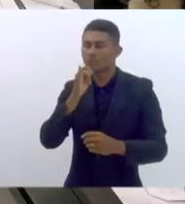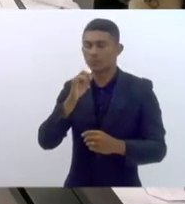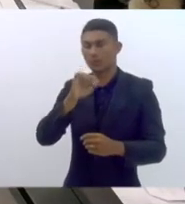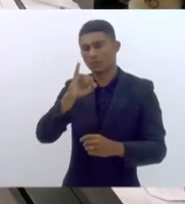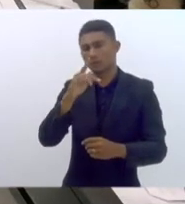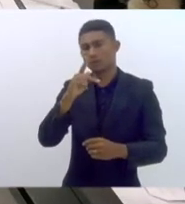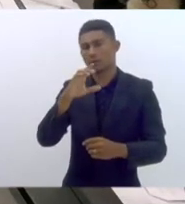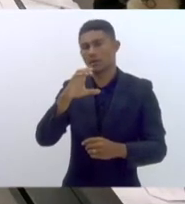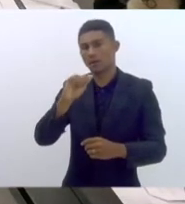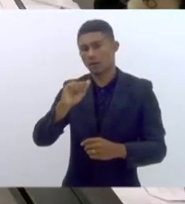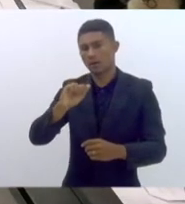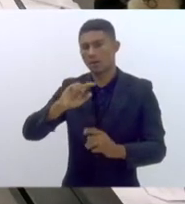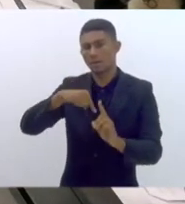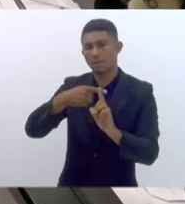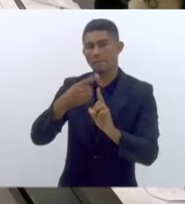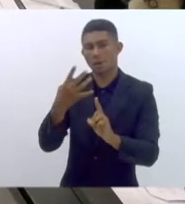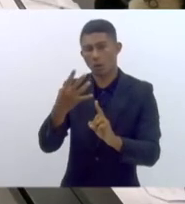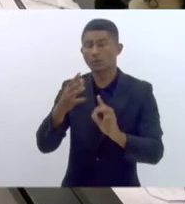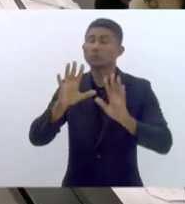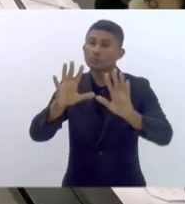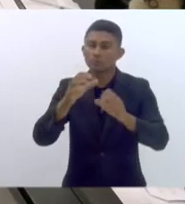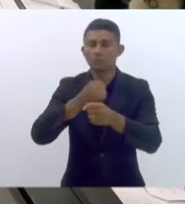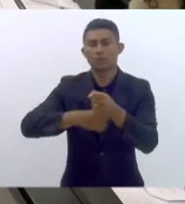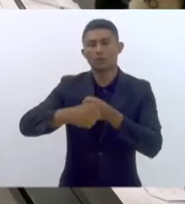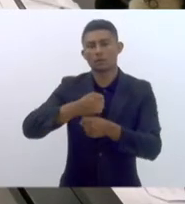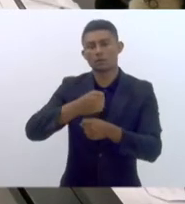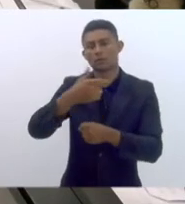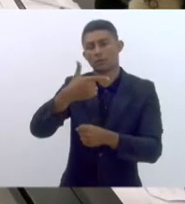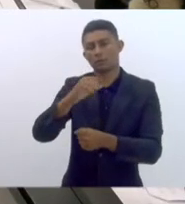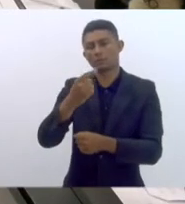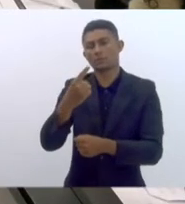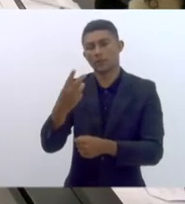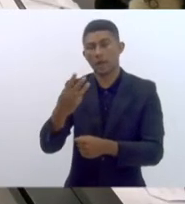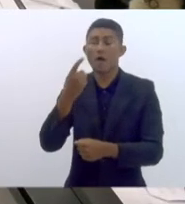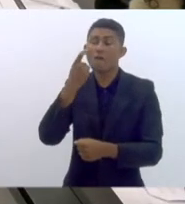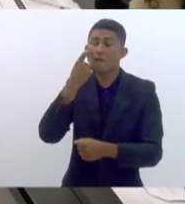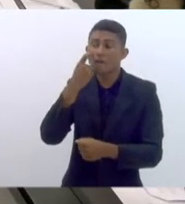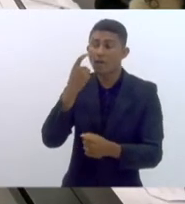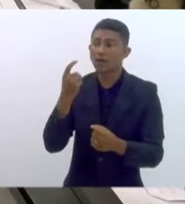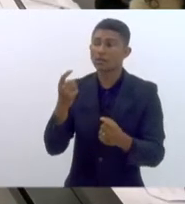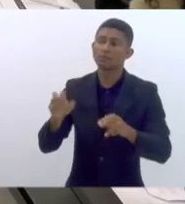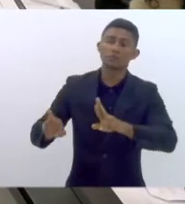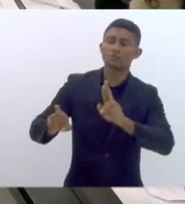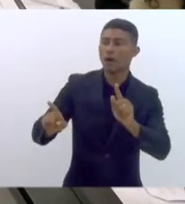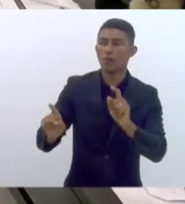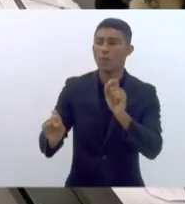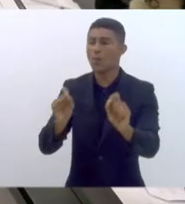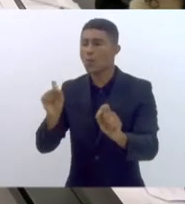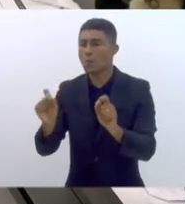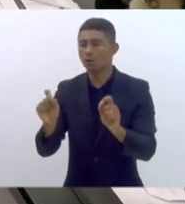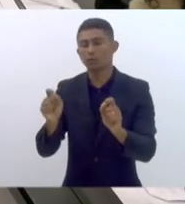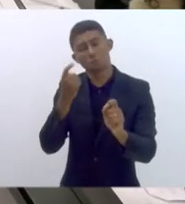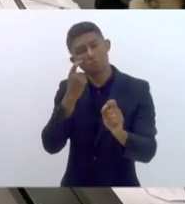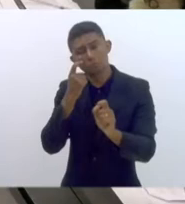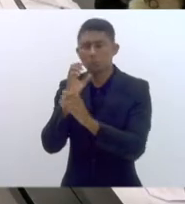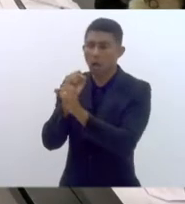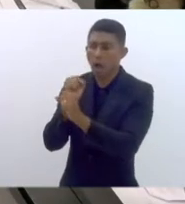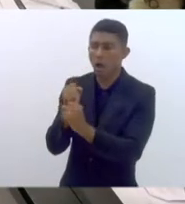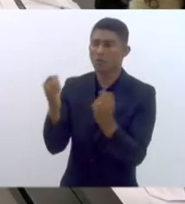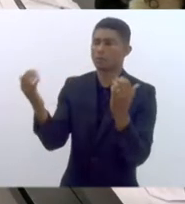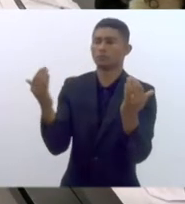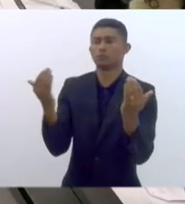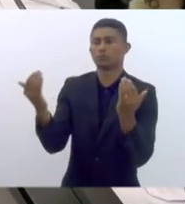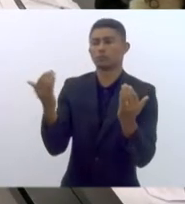a partir de 13, para ver qual é a diferença que ia dar isso. Entendeu,